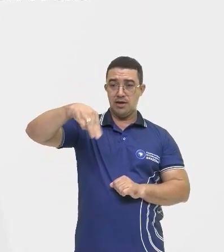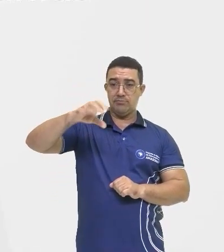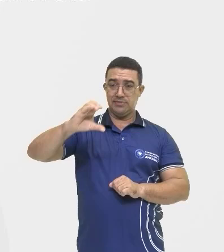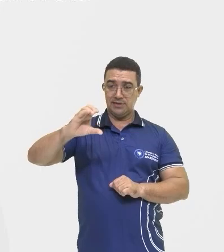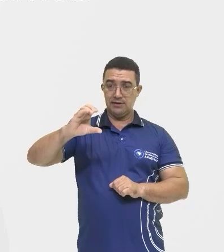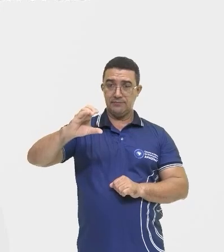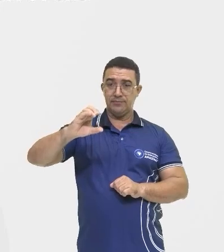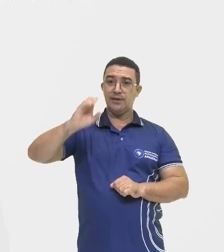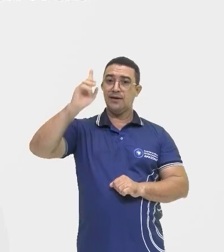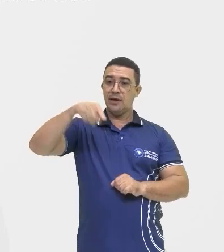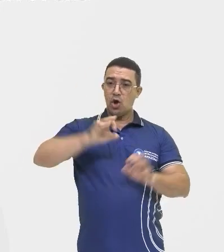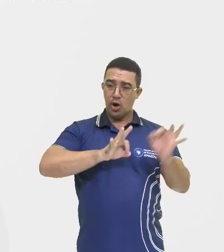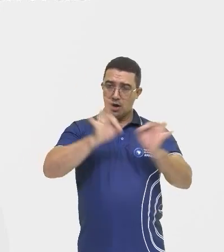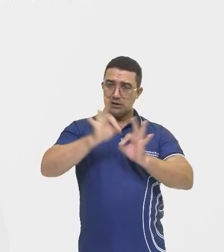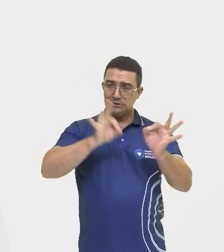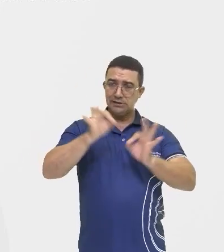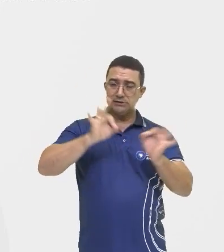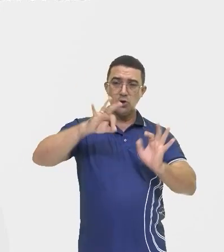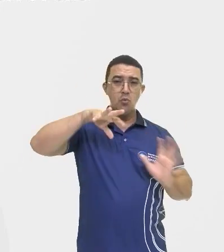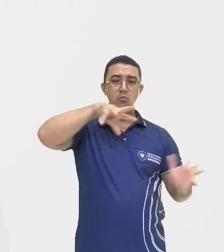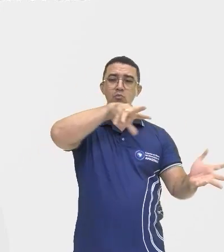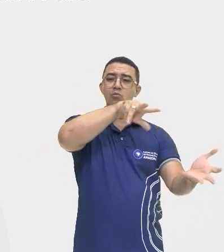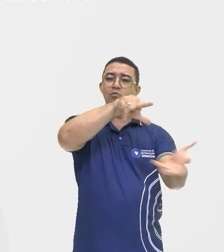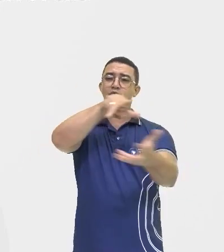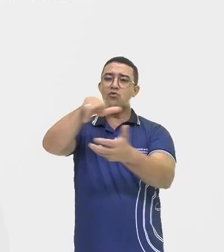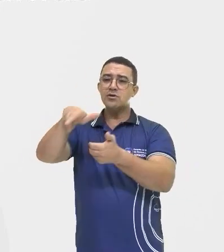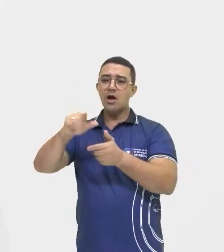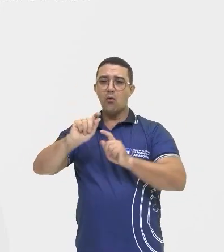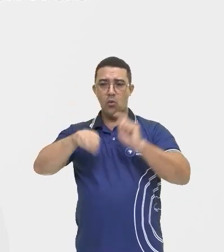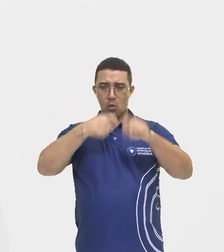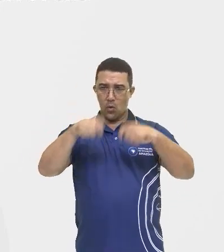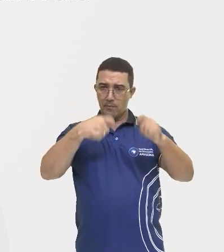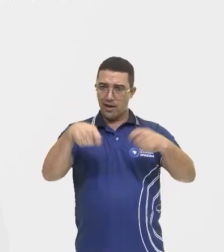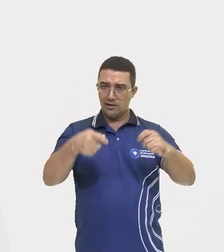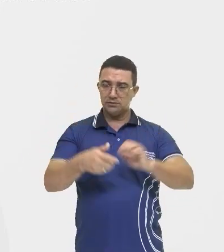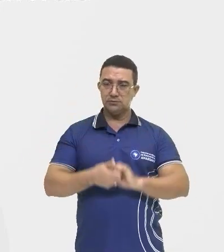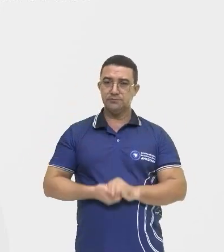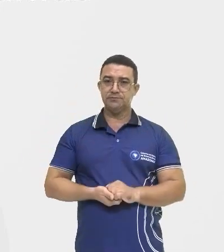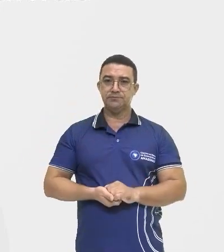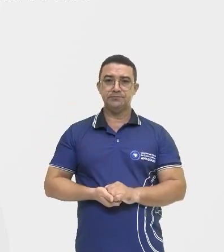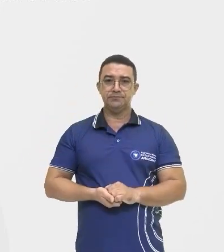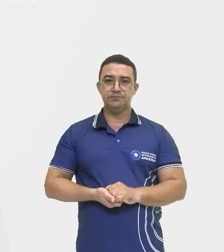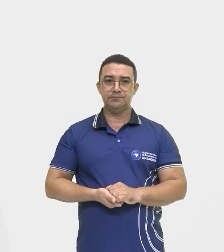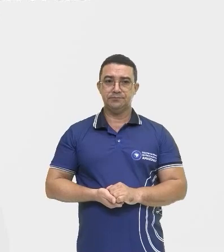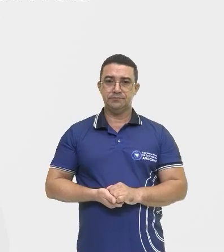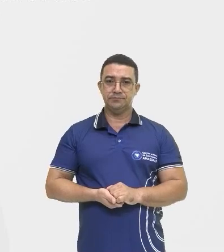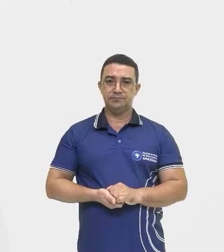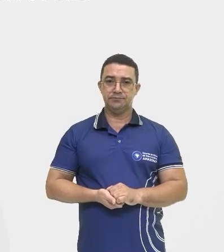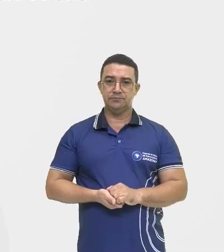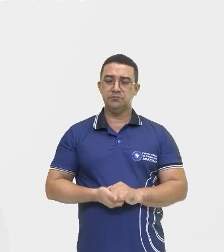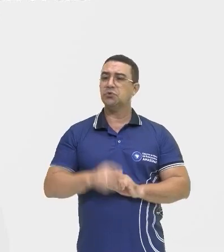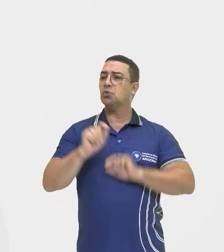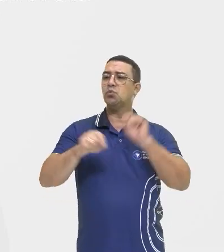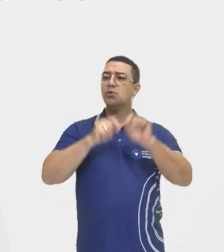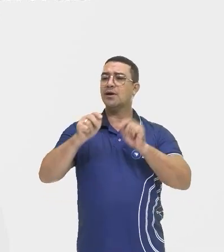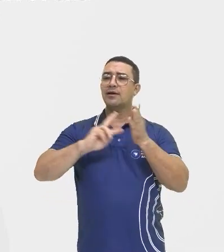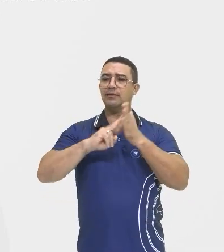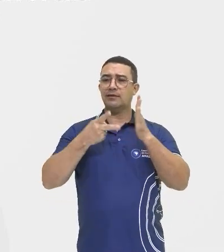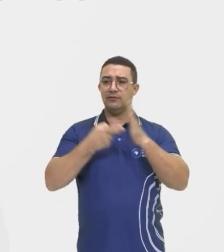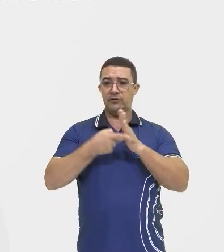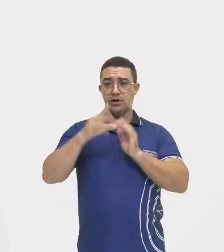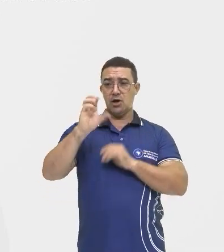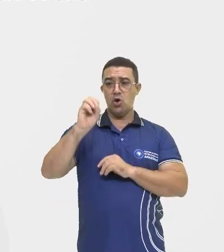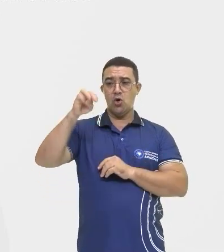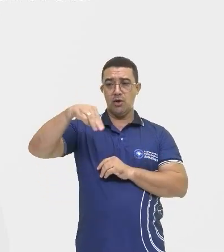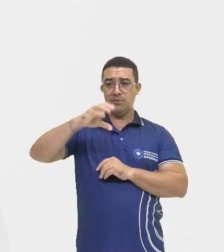do Comércio, a chamada OMC, tá bom? E o que a OMC ela